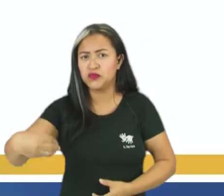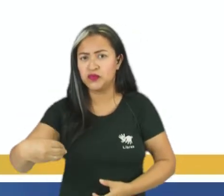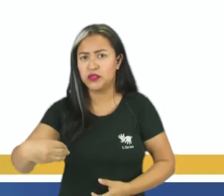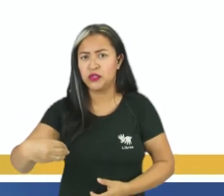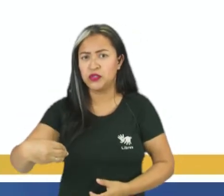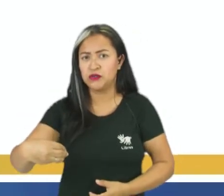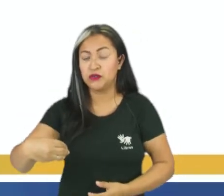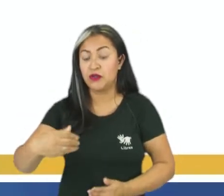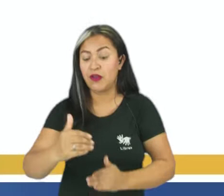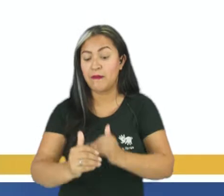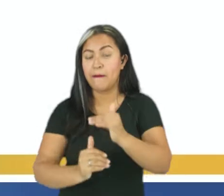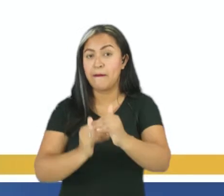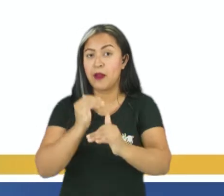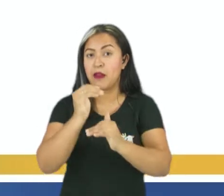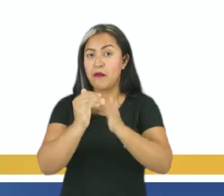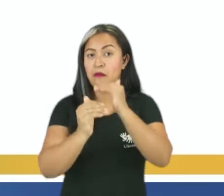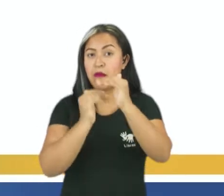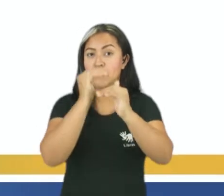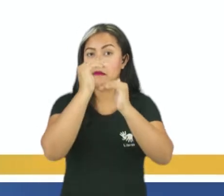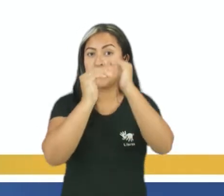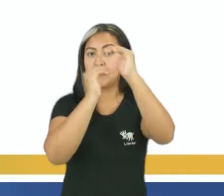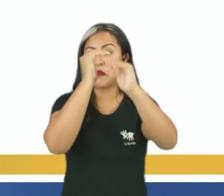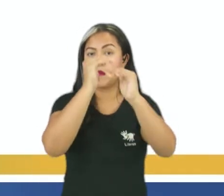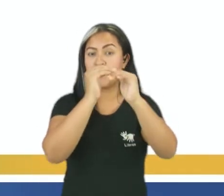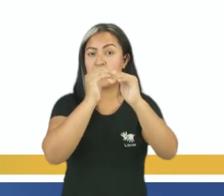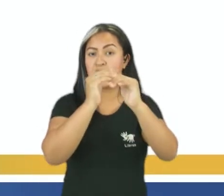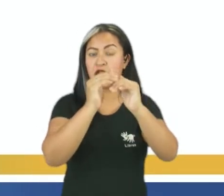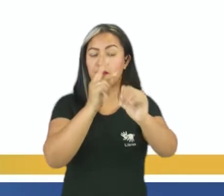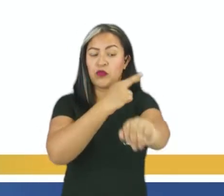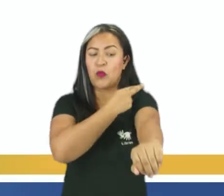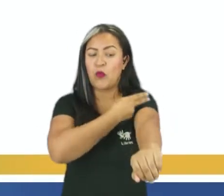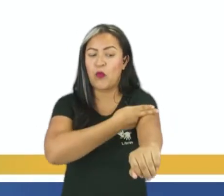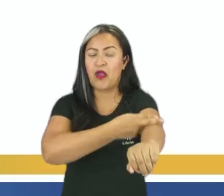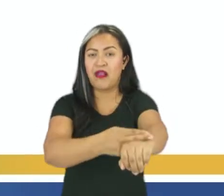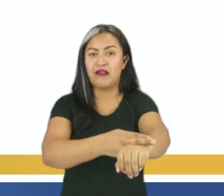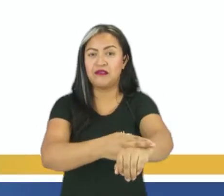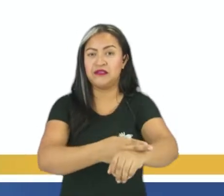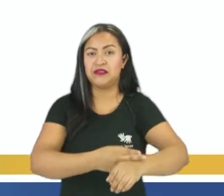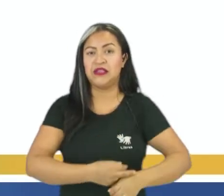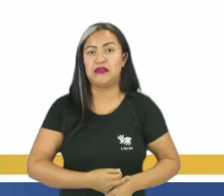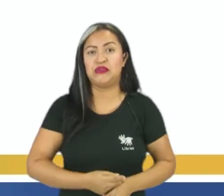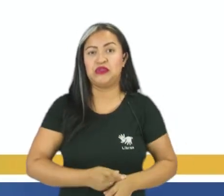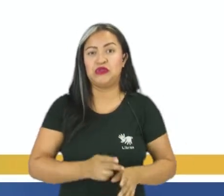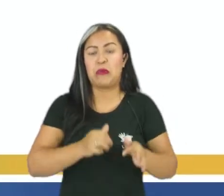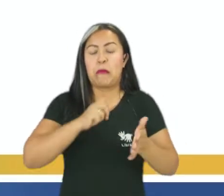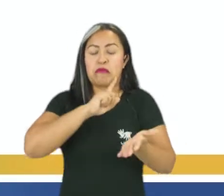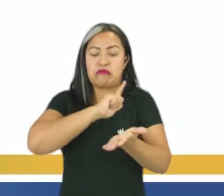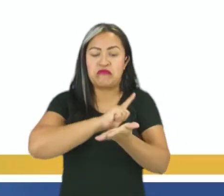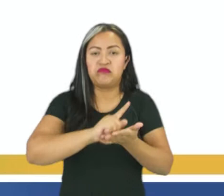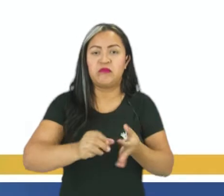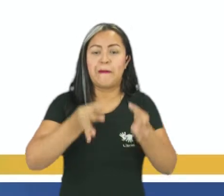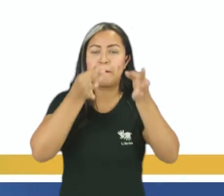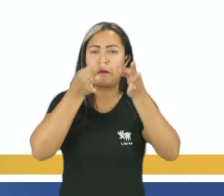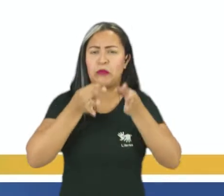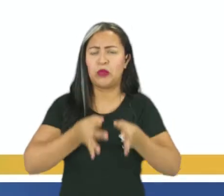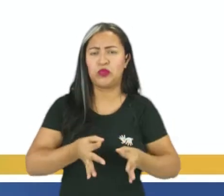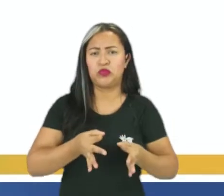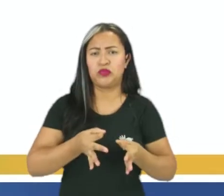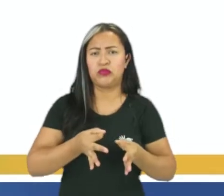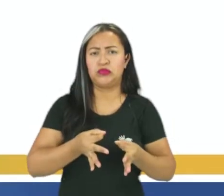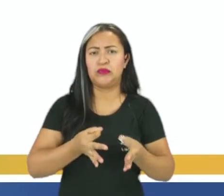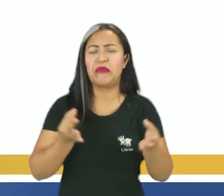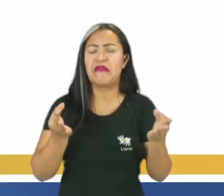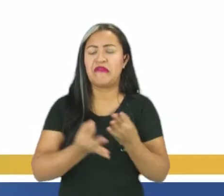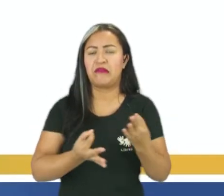se aperfeiçoando e vai se tornando uma raça mais pura, E claro que aí ele vai dizer também que essas outras